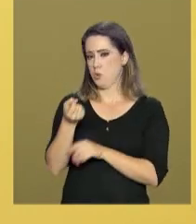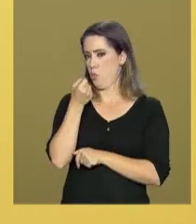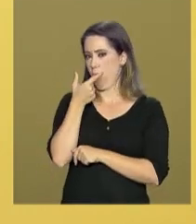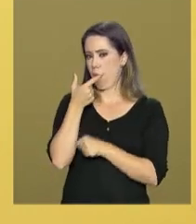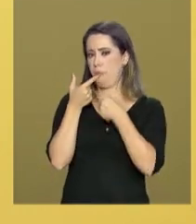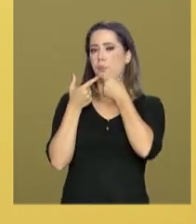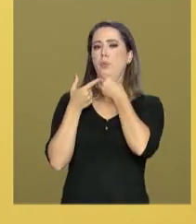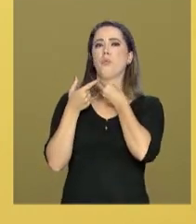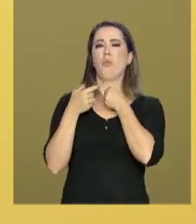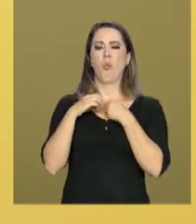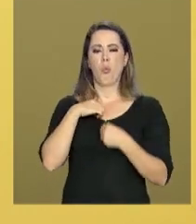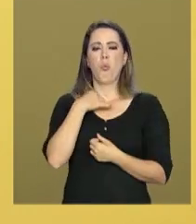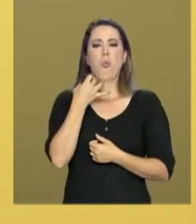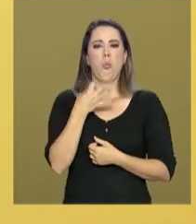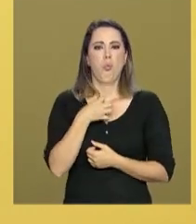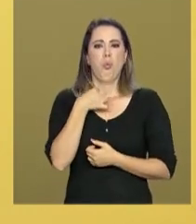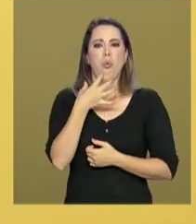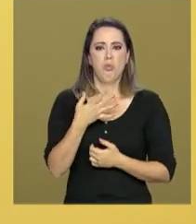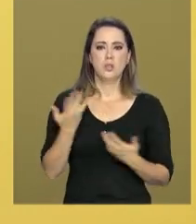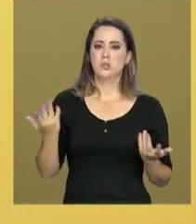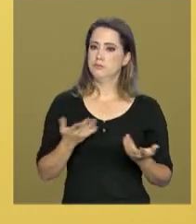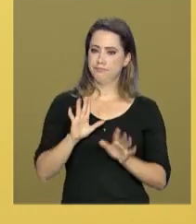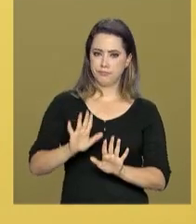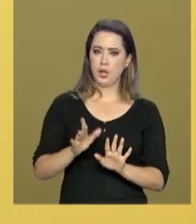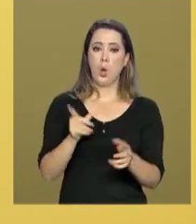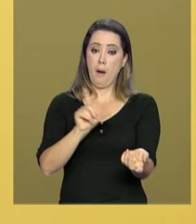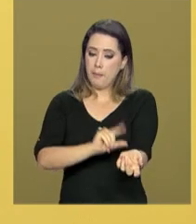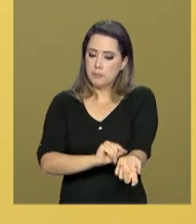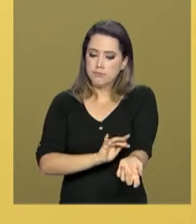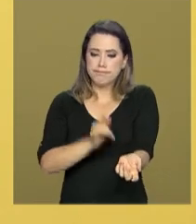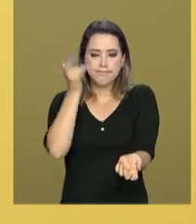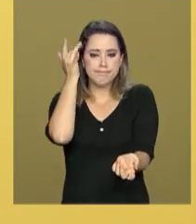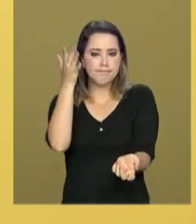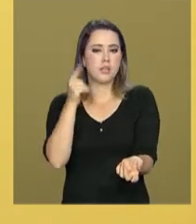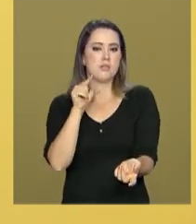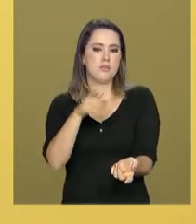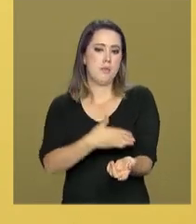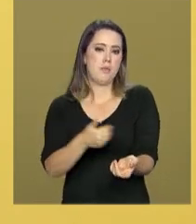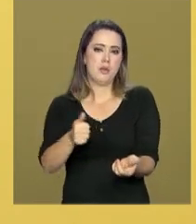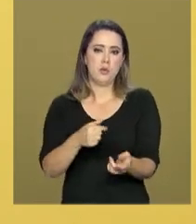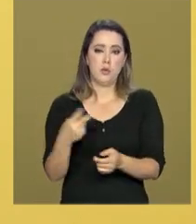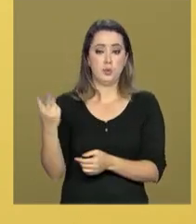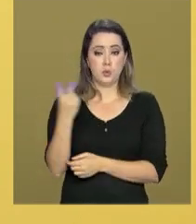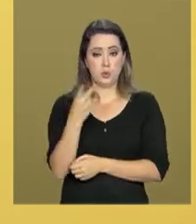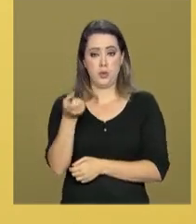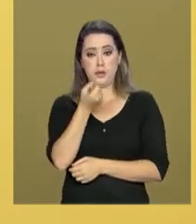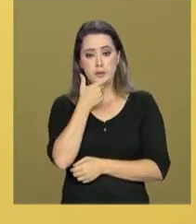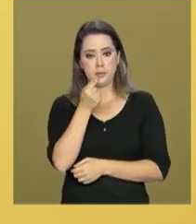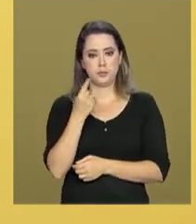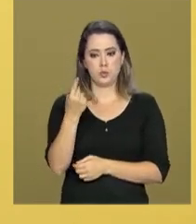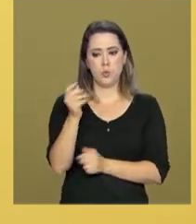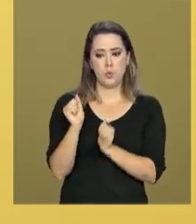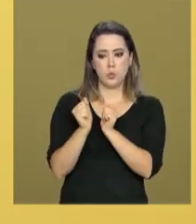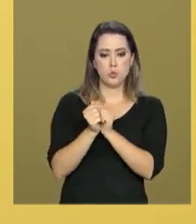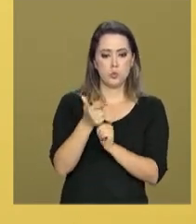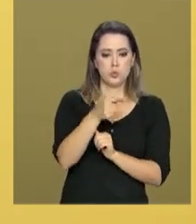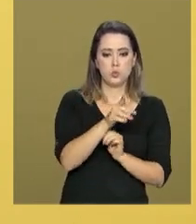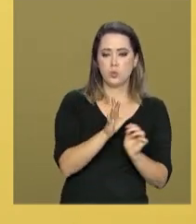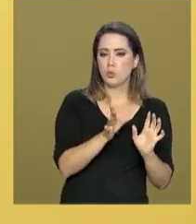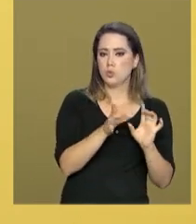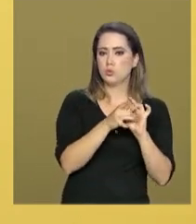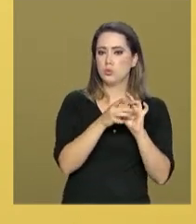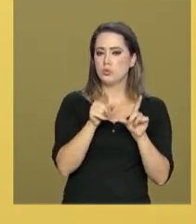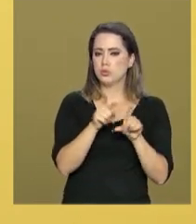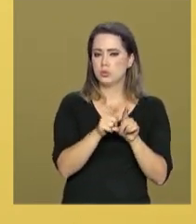e da outra classe também a minha amante nina que os dois juntos bom um vai somar o efeito do